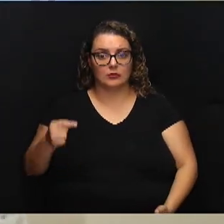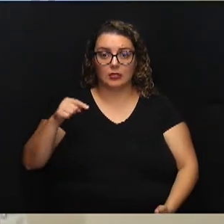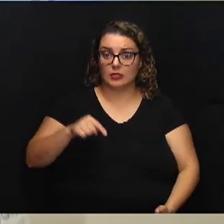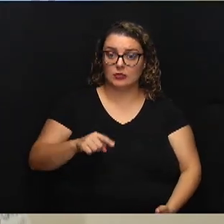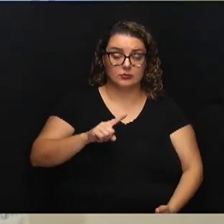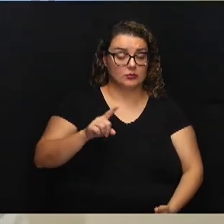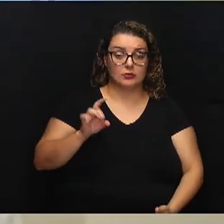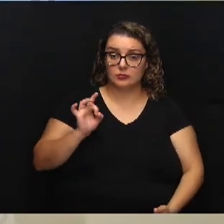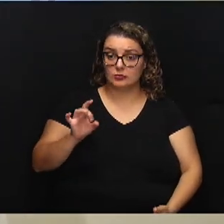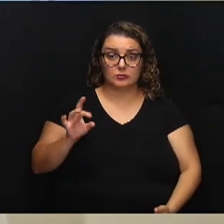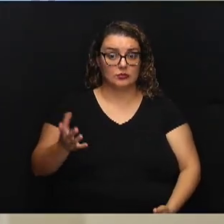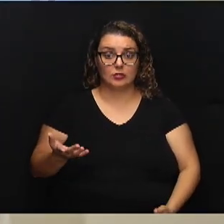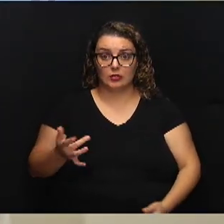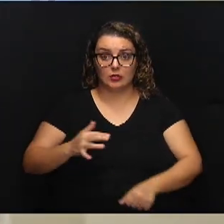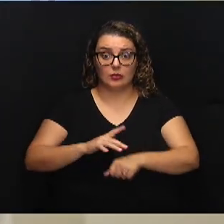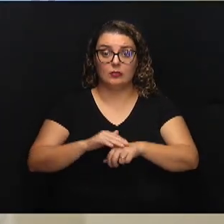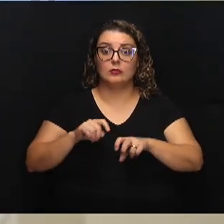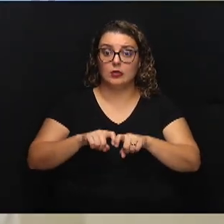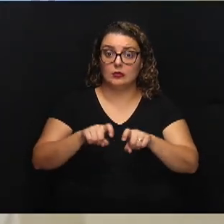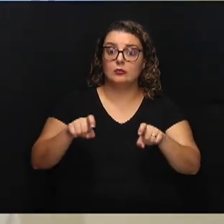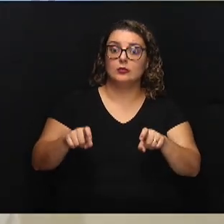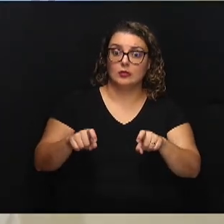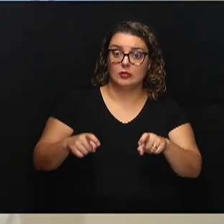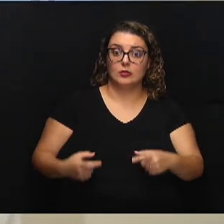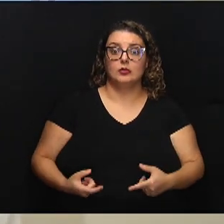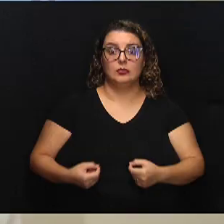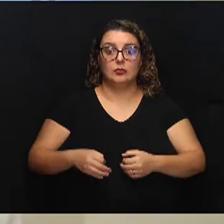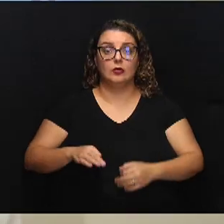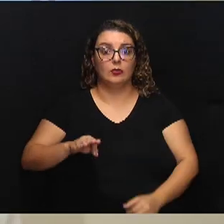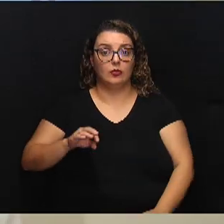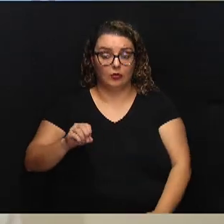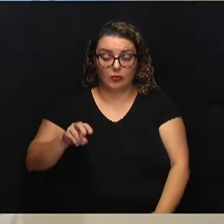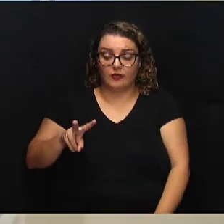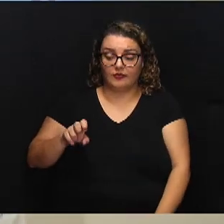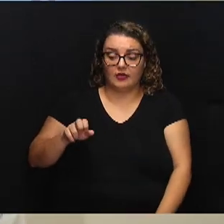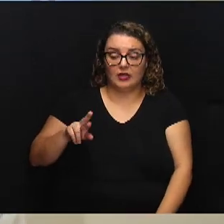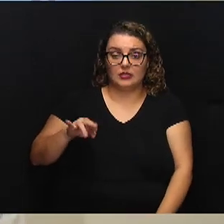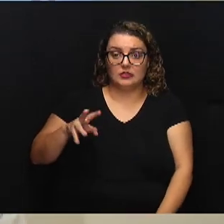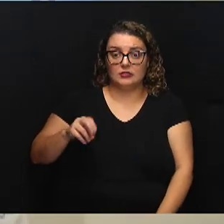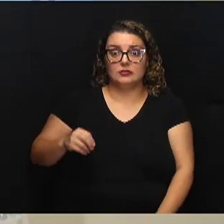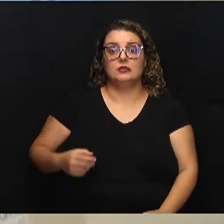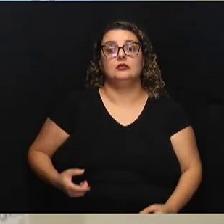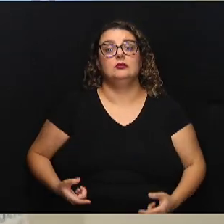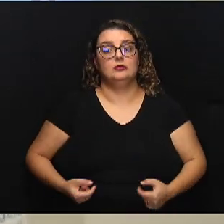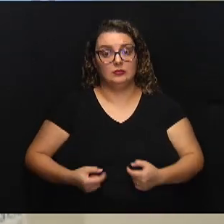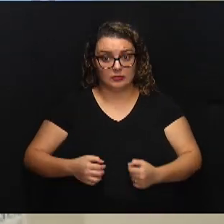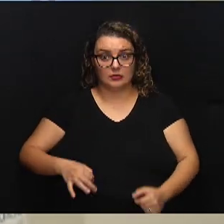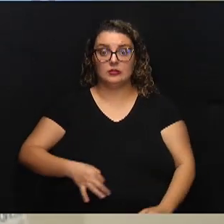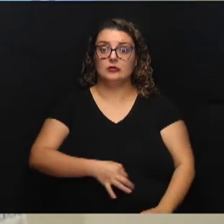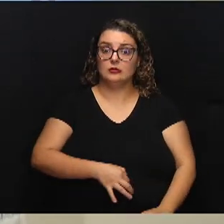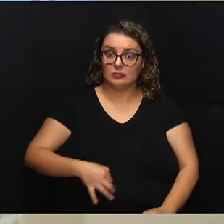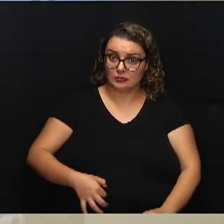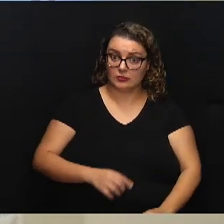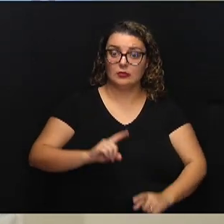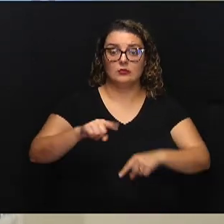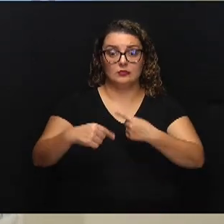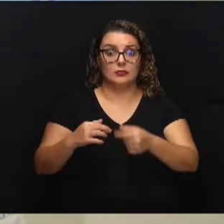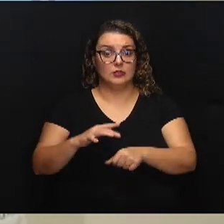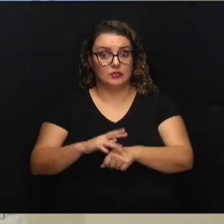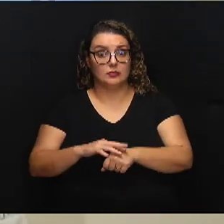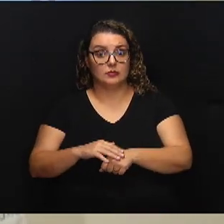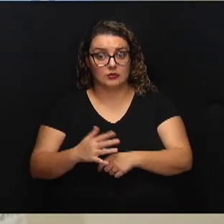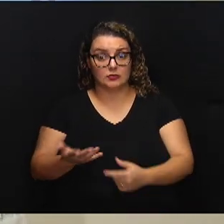não apenas para doenças ginecológicas e tumores ovarianos, mas isso também serve até mesmo para tumores gastrointestinais, para outras